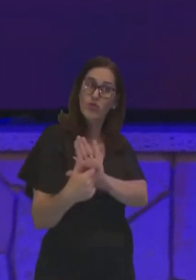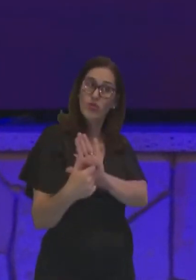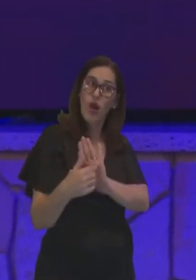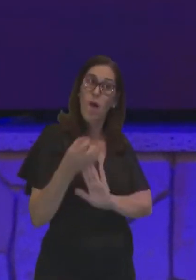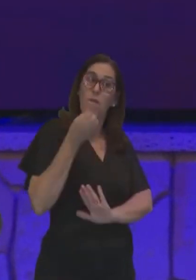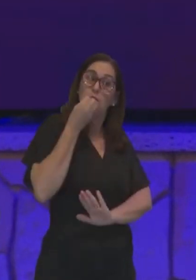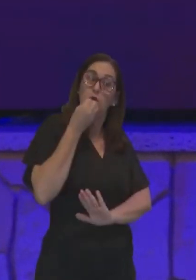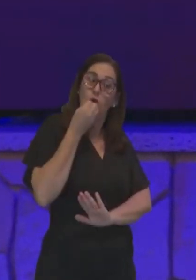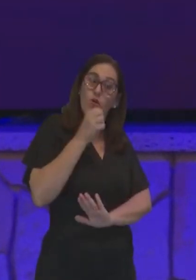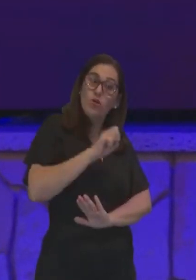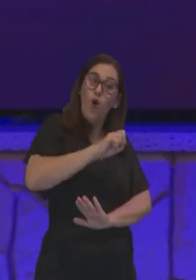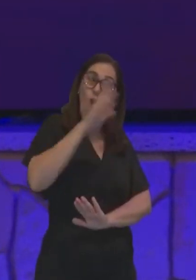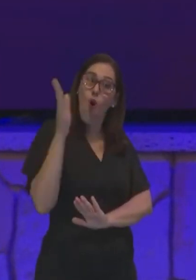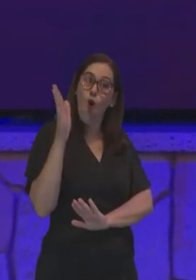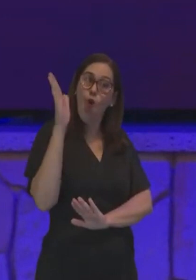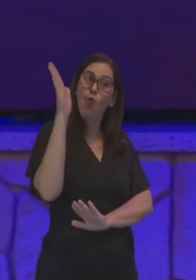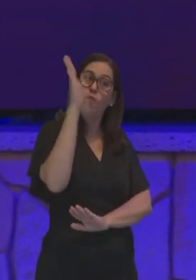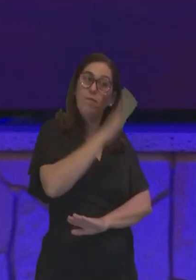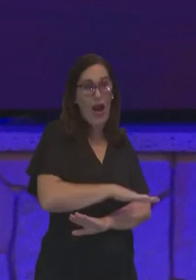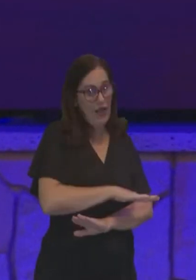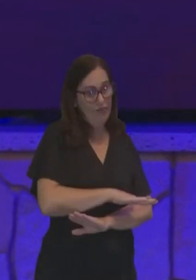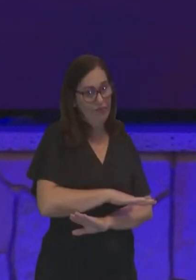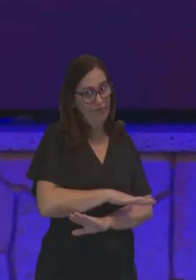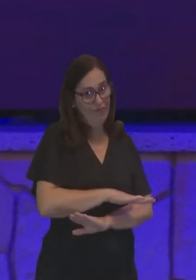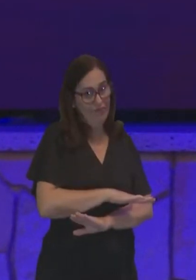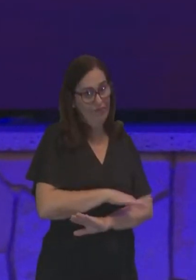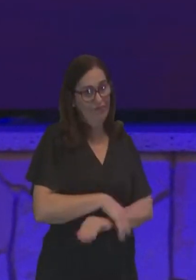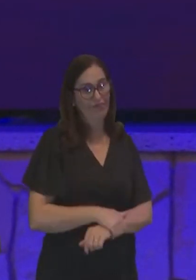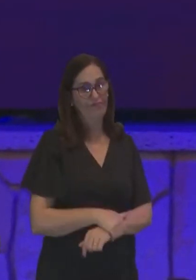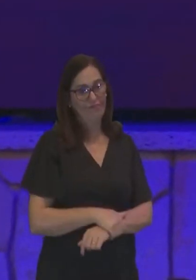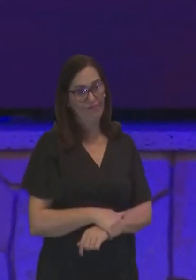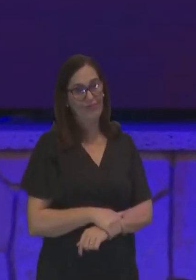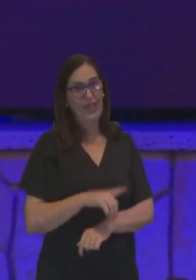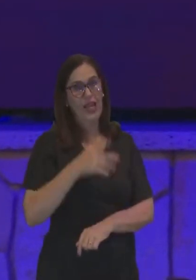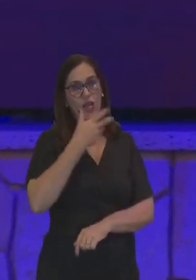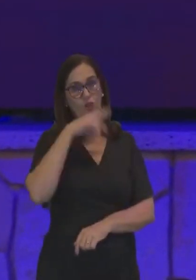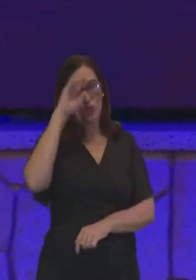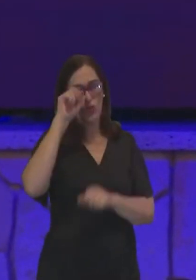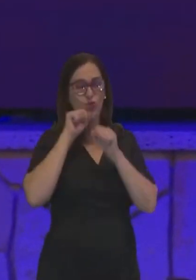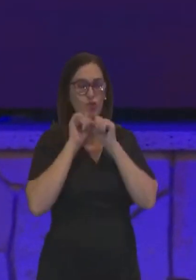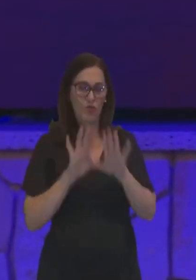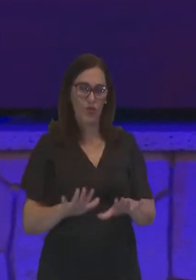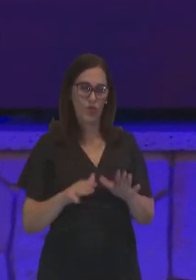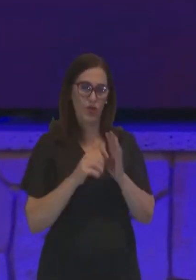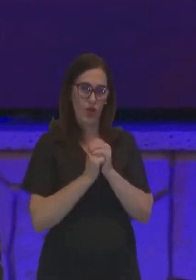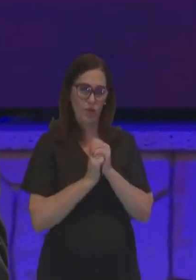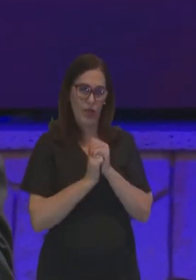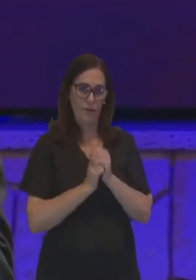boas, quer sejam más. Que o Senhor nos abençoe.